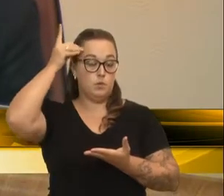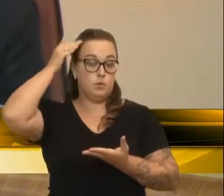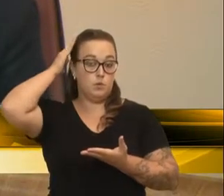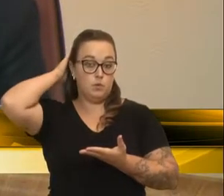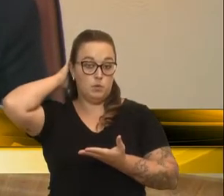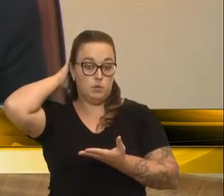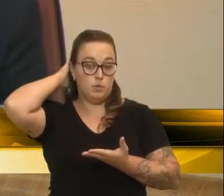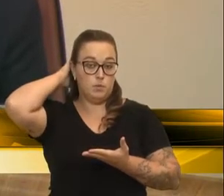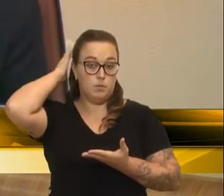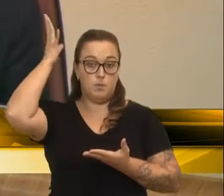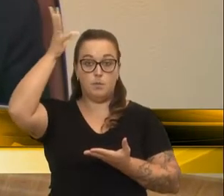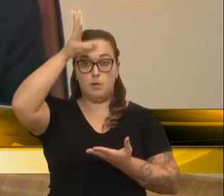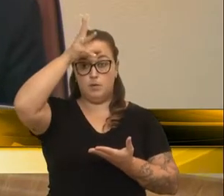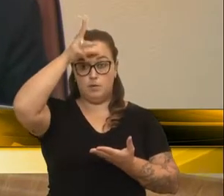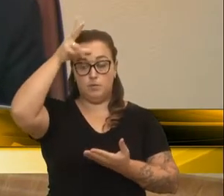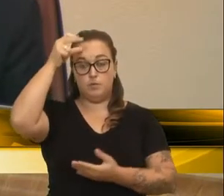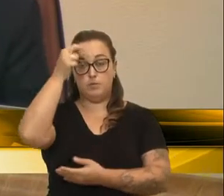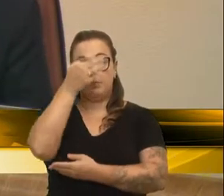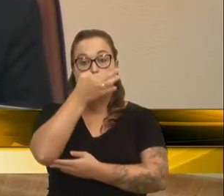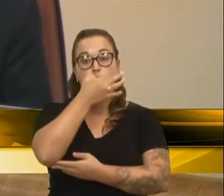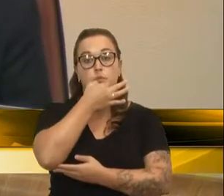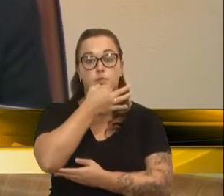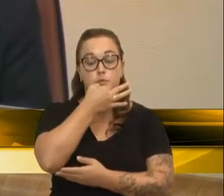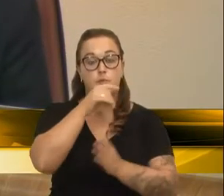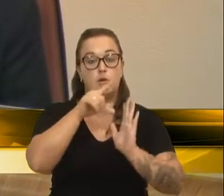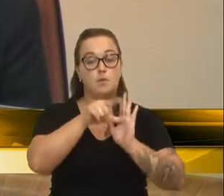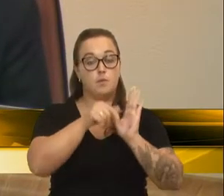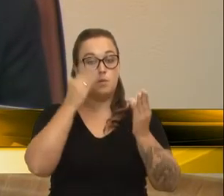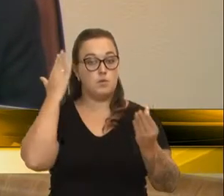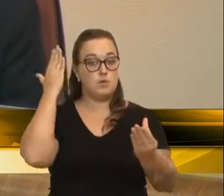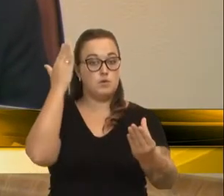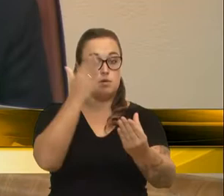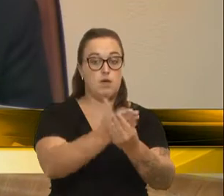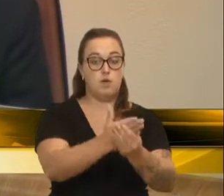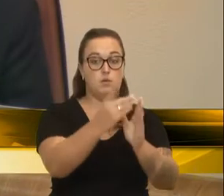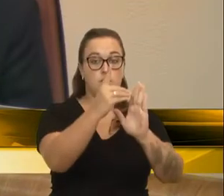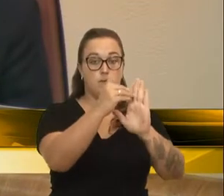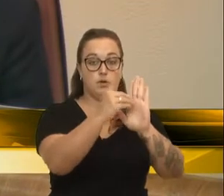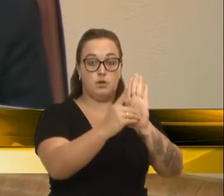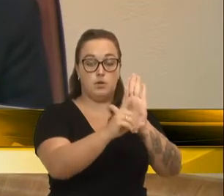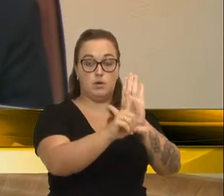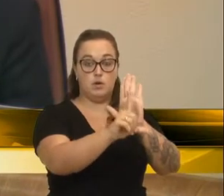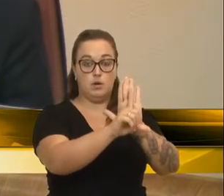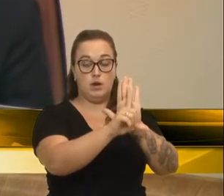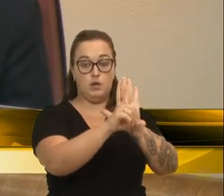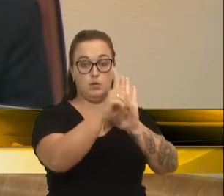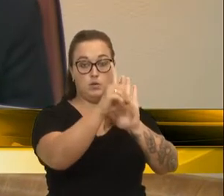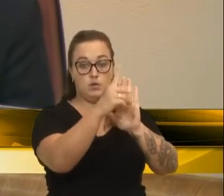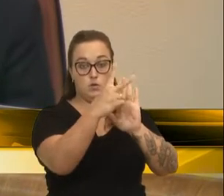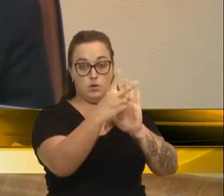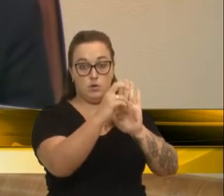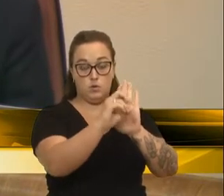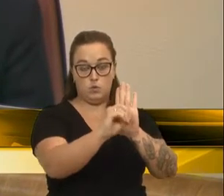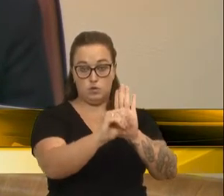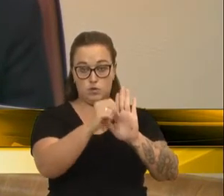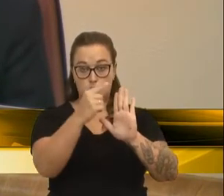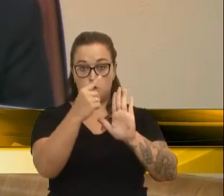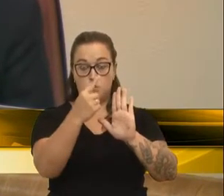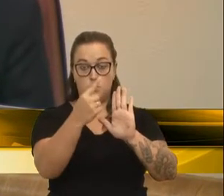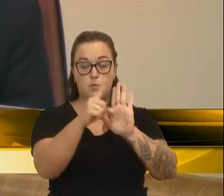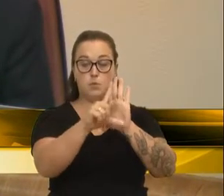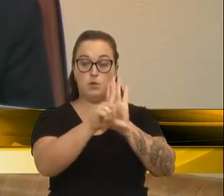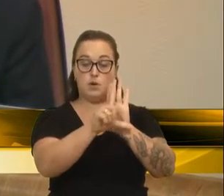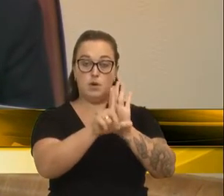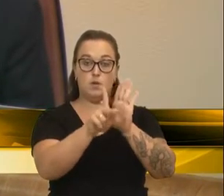prefeito municipal de Caxias do Sul, devendo após processá-lo na forma do decreto lei número 201/67, lei orgânica do município, o